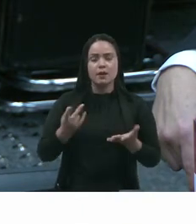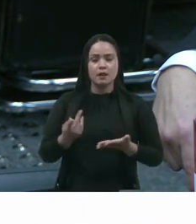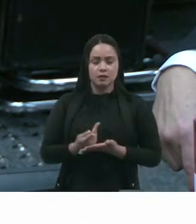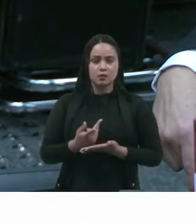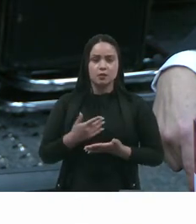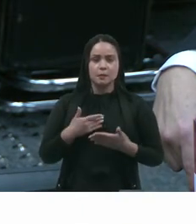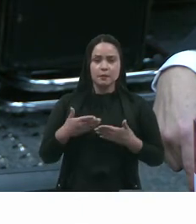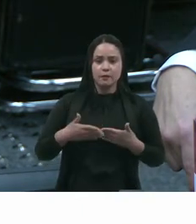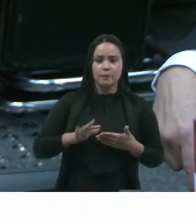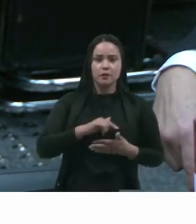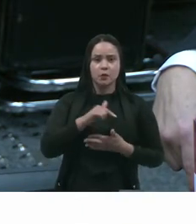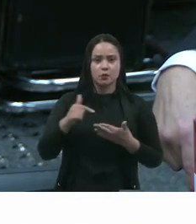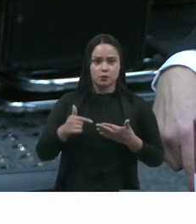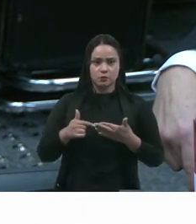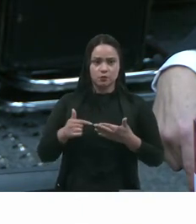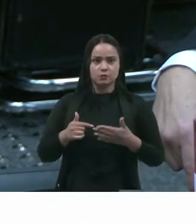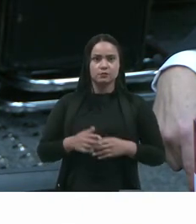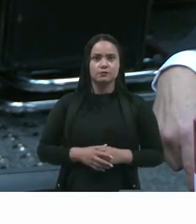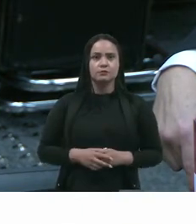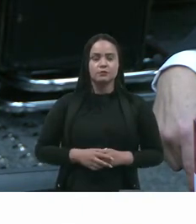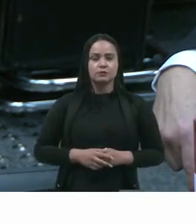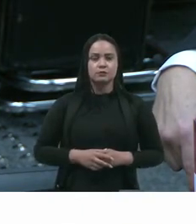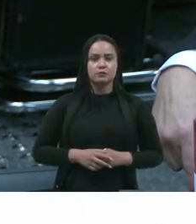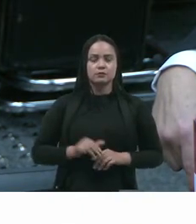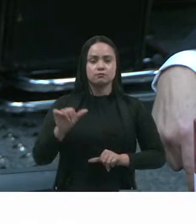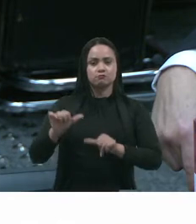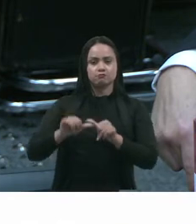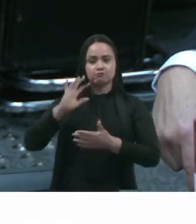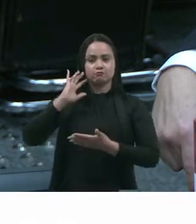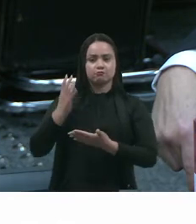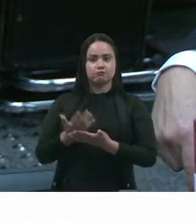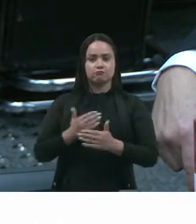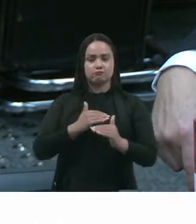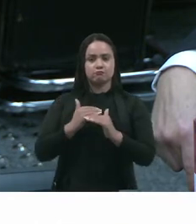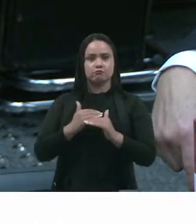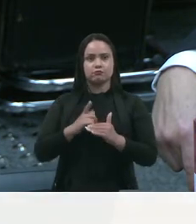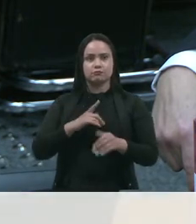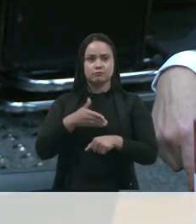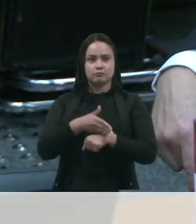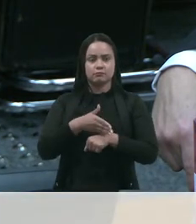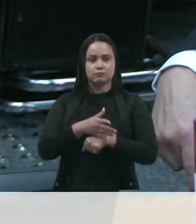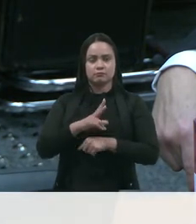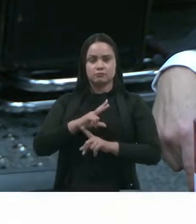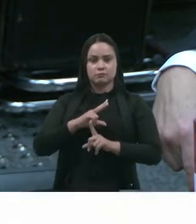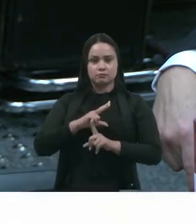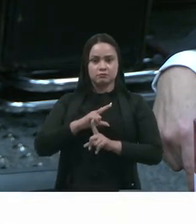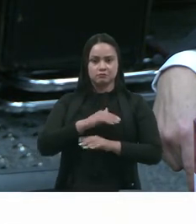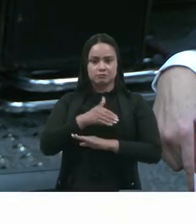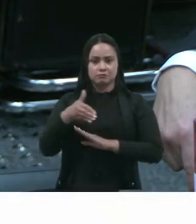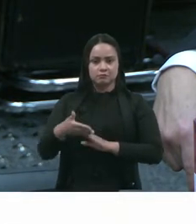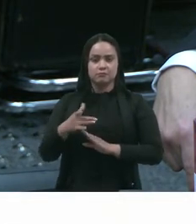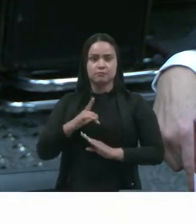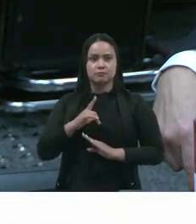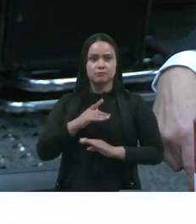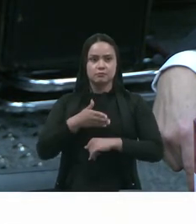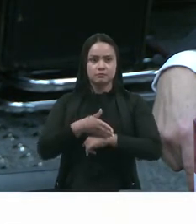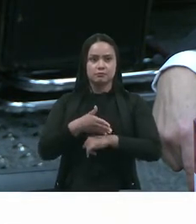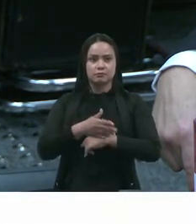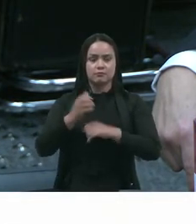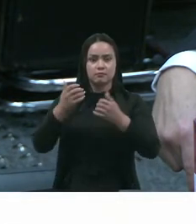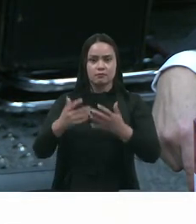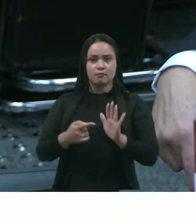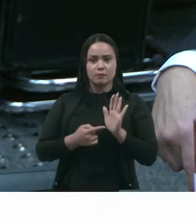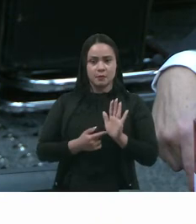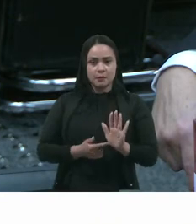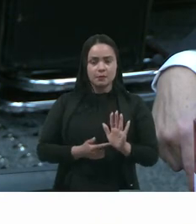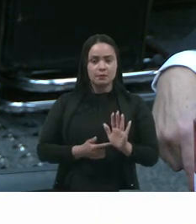dar provimento ao recurso para modificar a decisão monocrática. E, adentrando ao mérito, eu adiro integralmente às razões